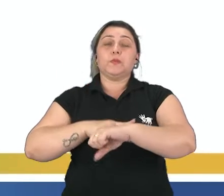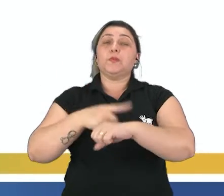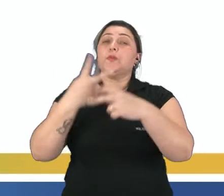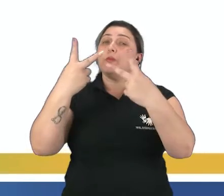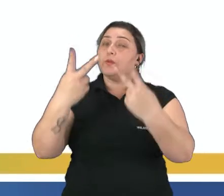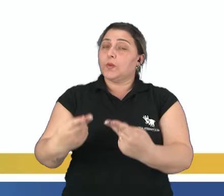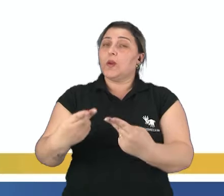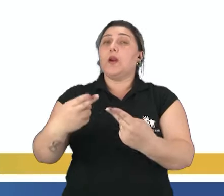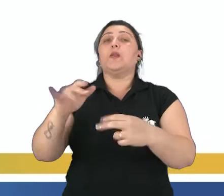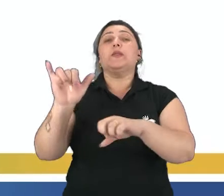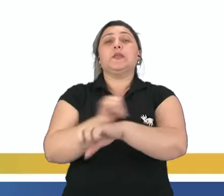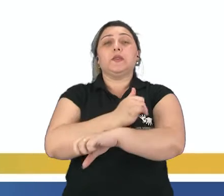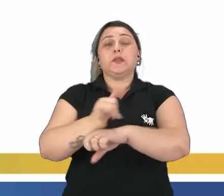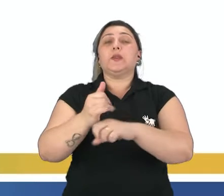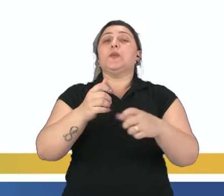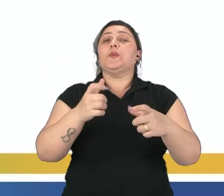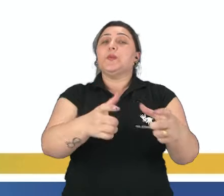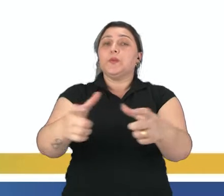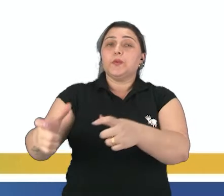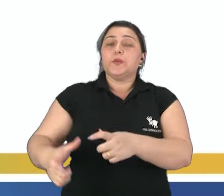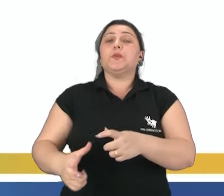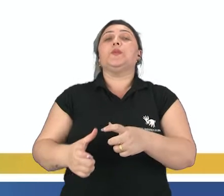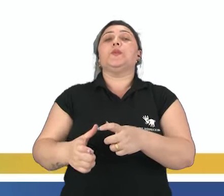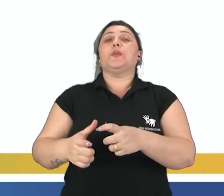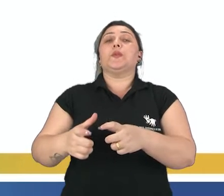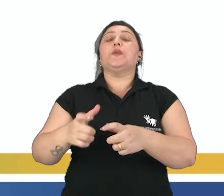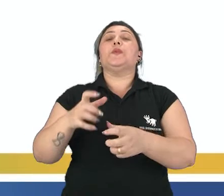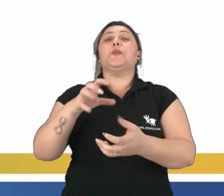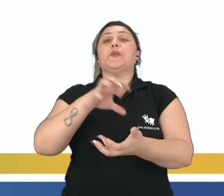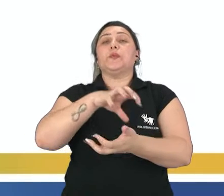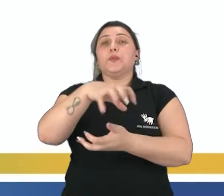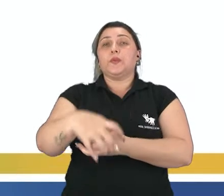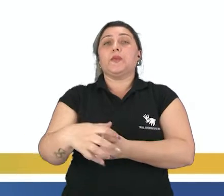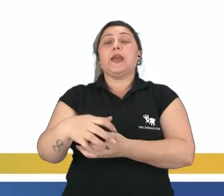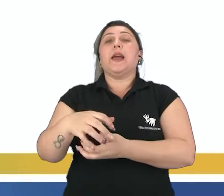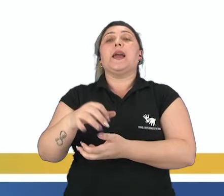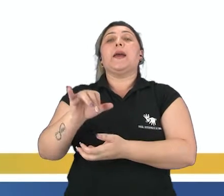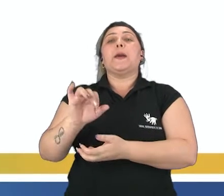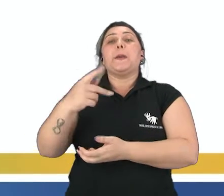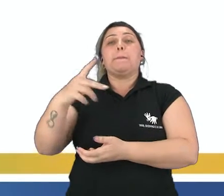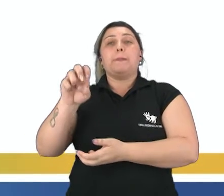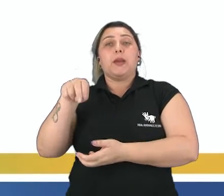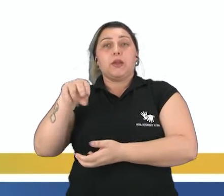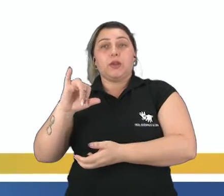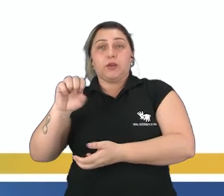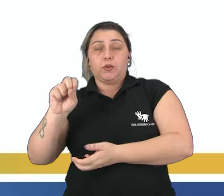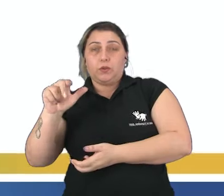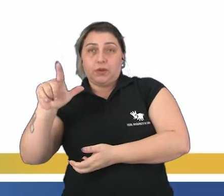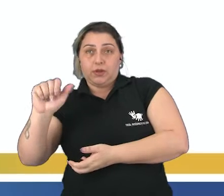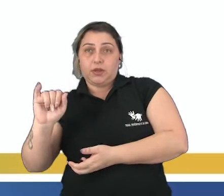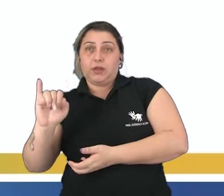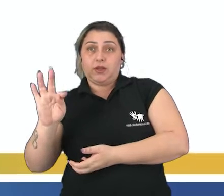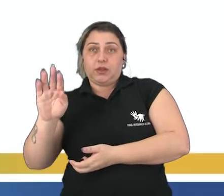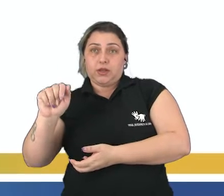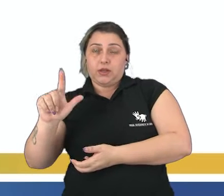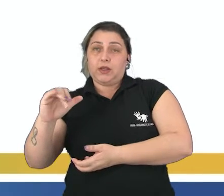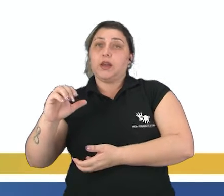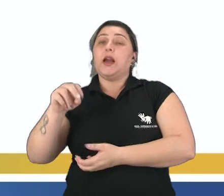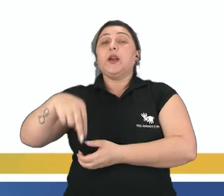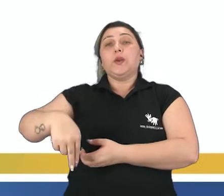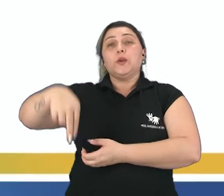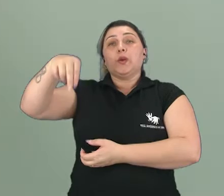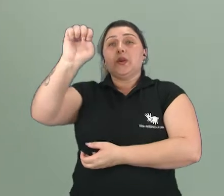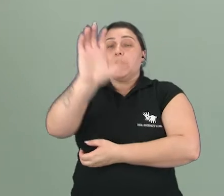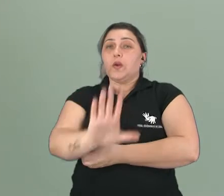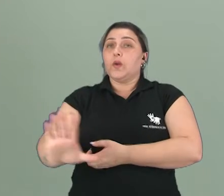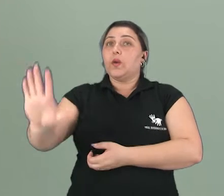maneira em todos os lugares do continente. Em regiões como a Península Itálica e o norte da Europa nem chegaria a se consolidar.